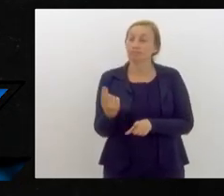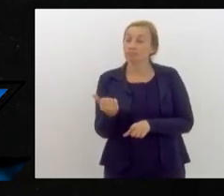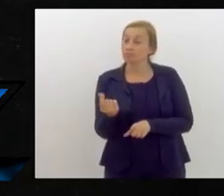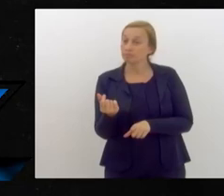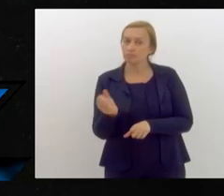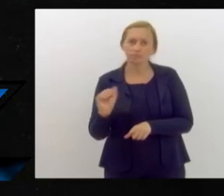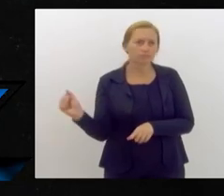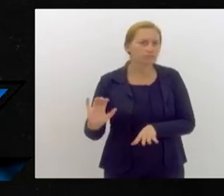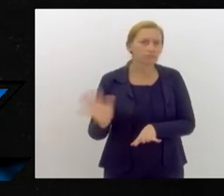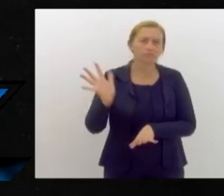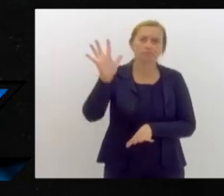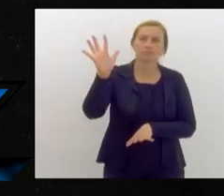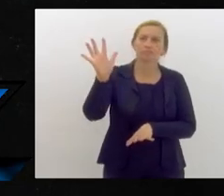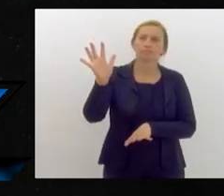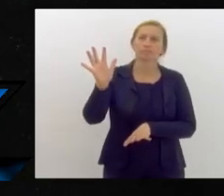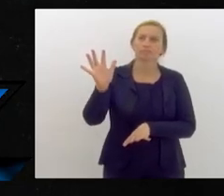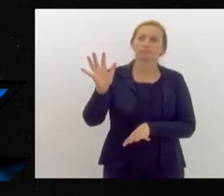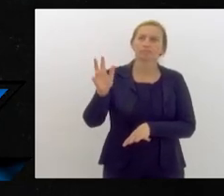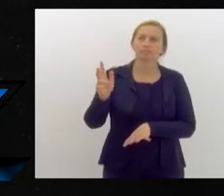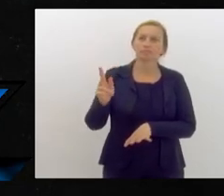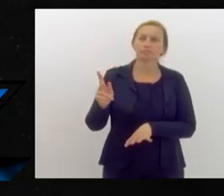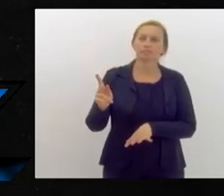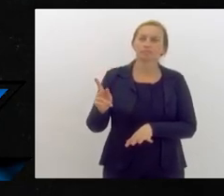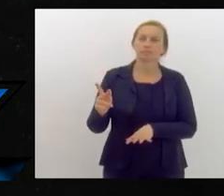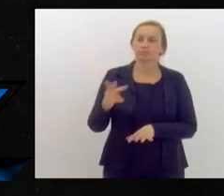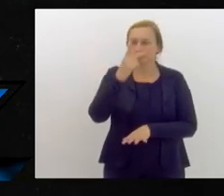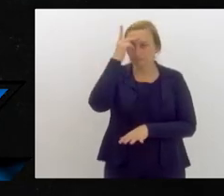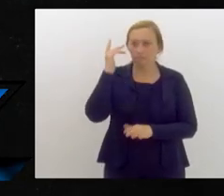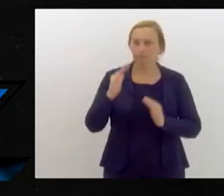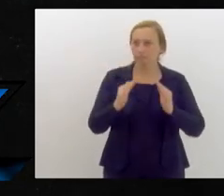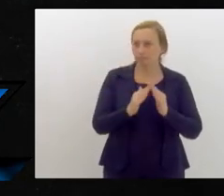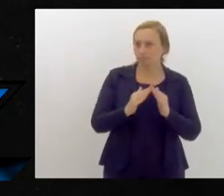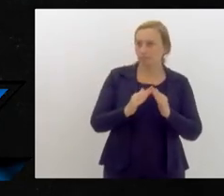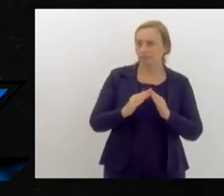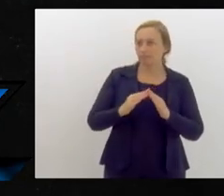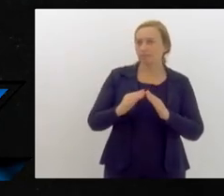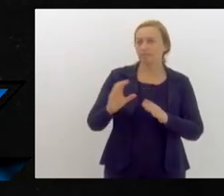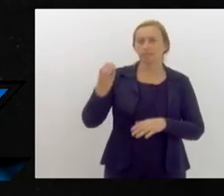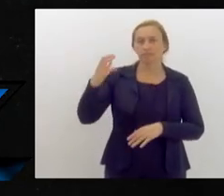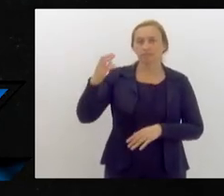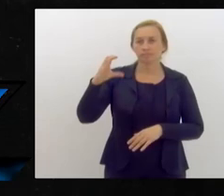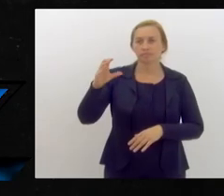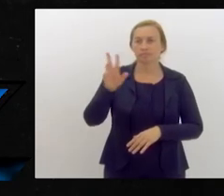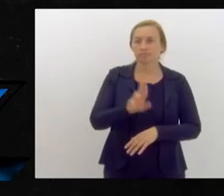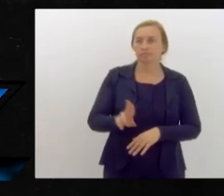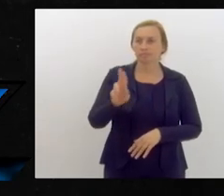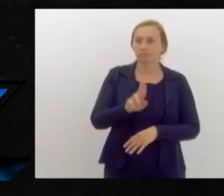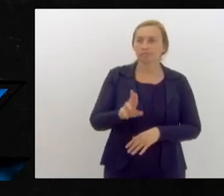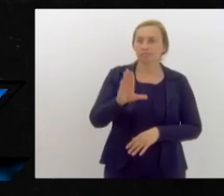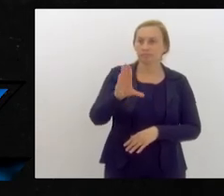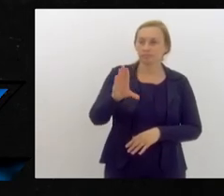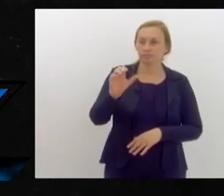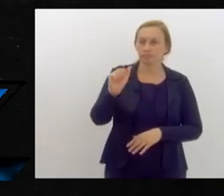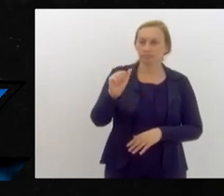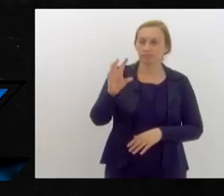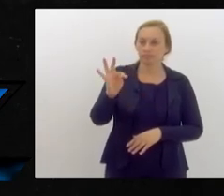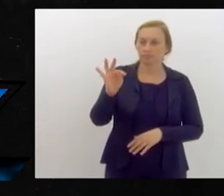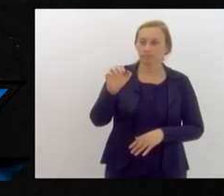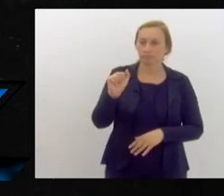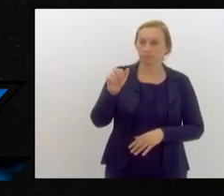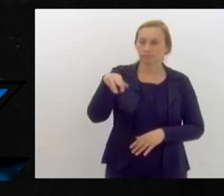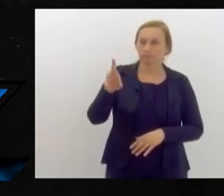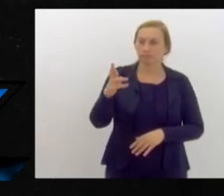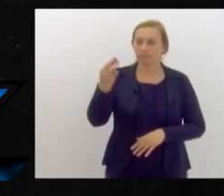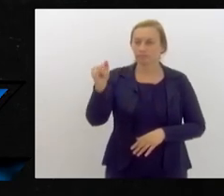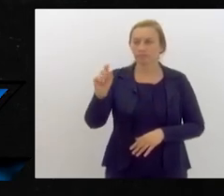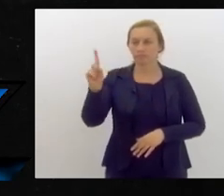caríssima que os moradores de Niterói que utilizam o Catamarã Charitas tem que pagar todos os